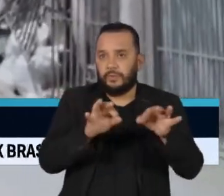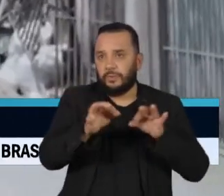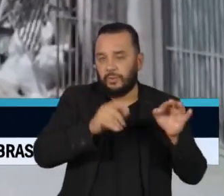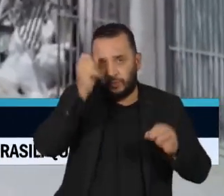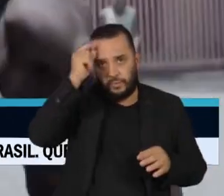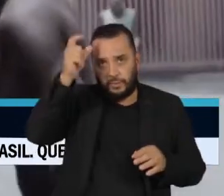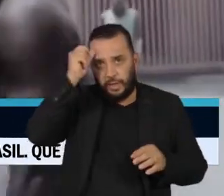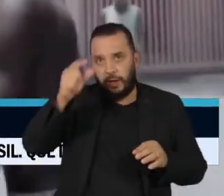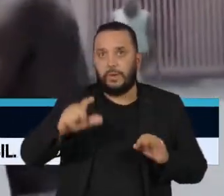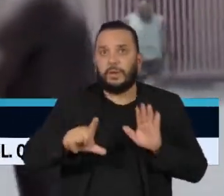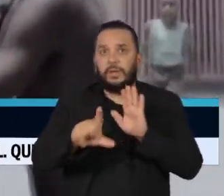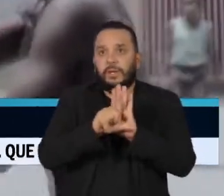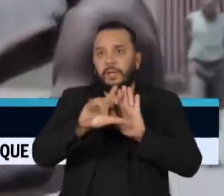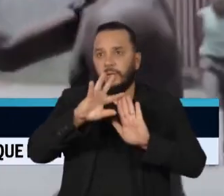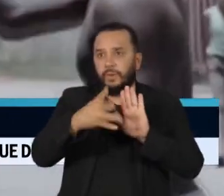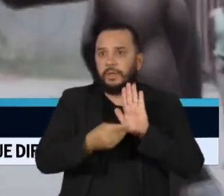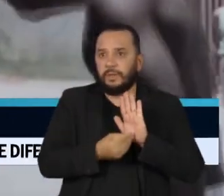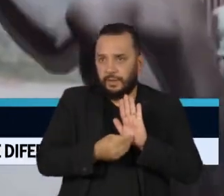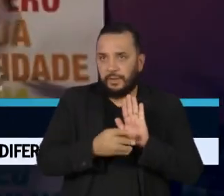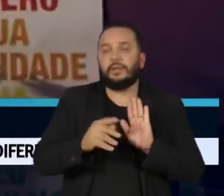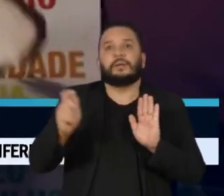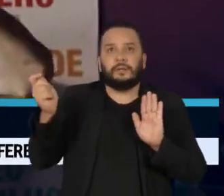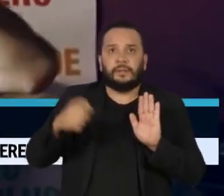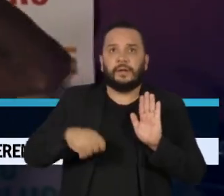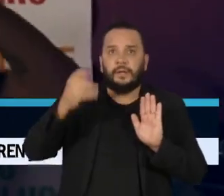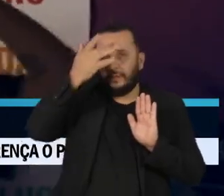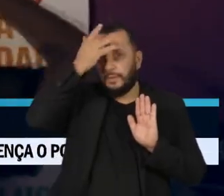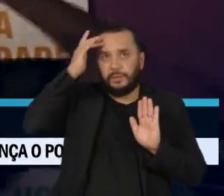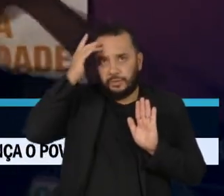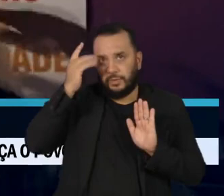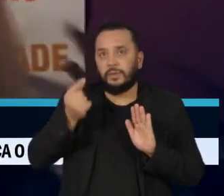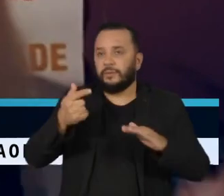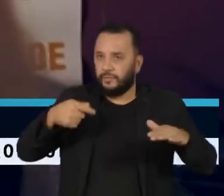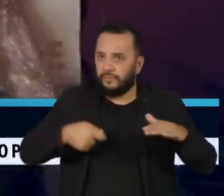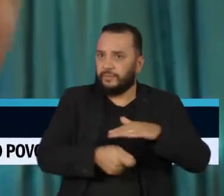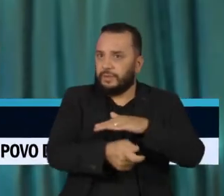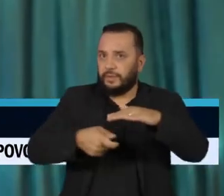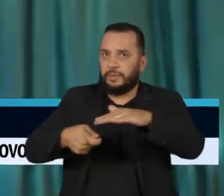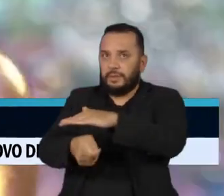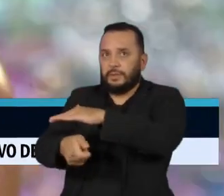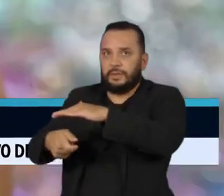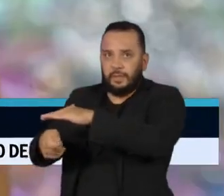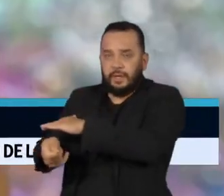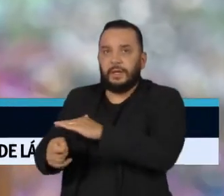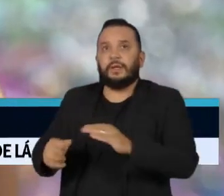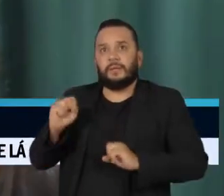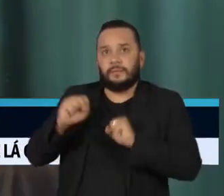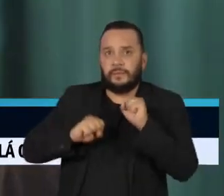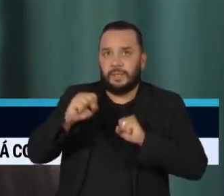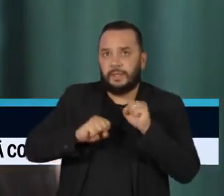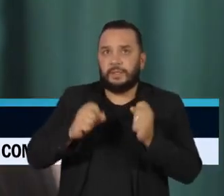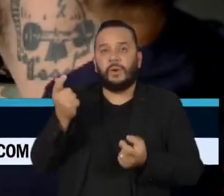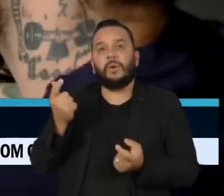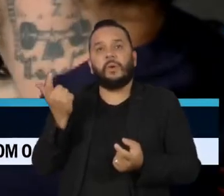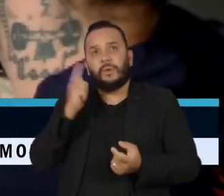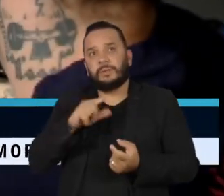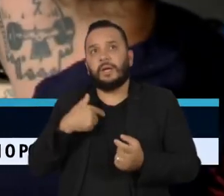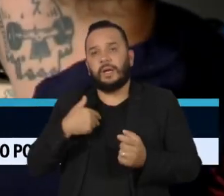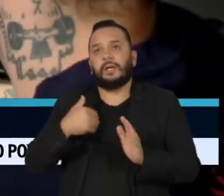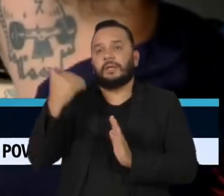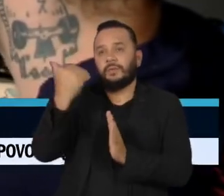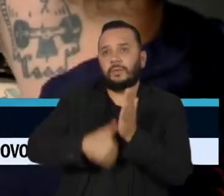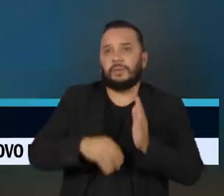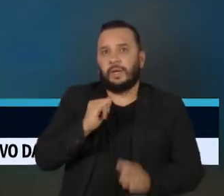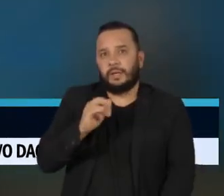Rouanet é um mecanismo para que os produtores possam buscar financiamentos junto a empresas por meio da dedução no imposto de